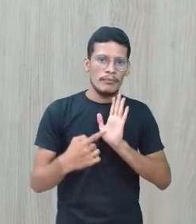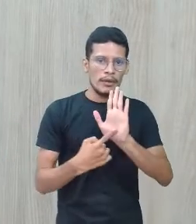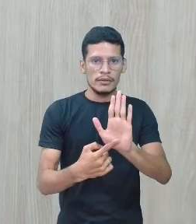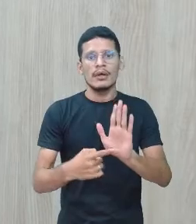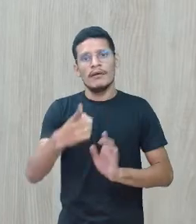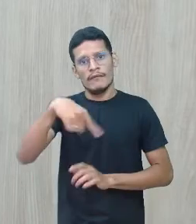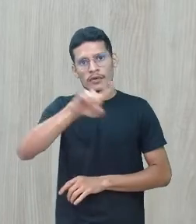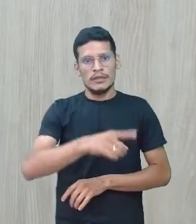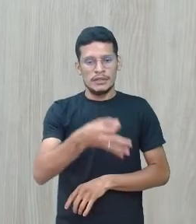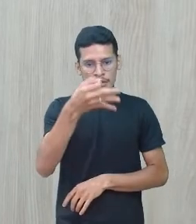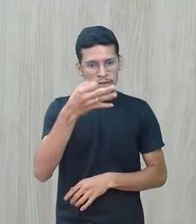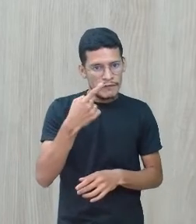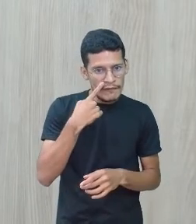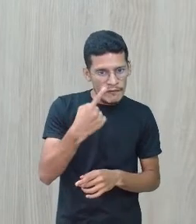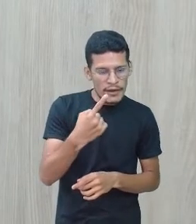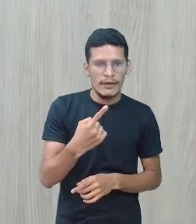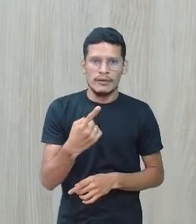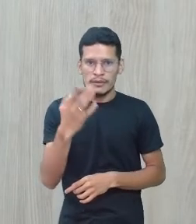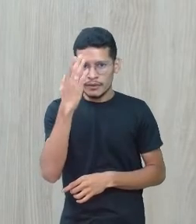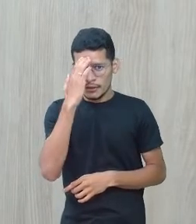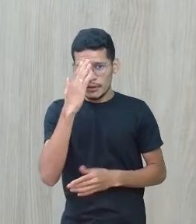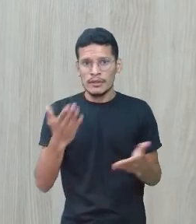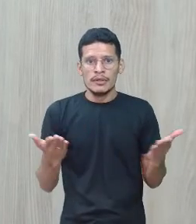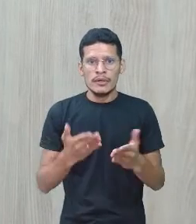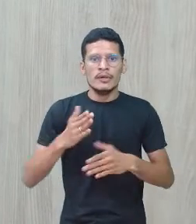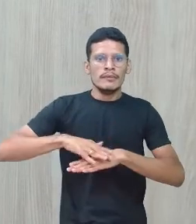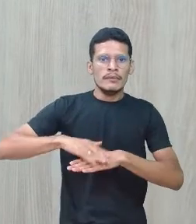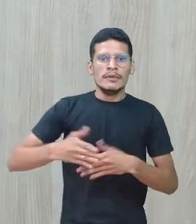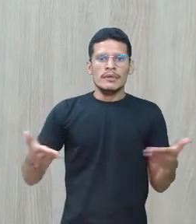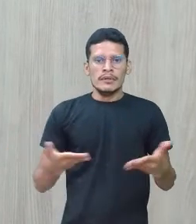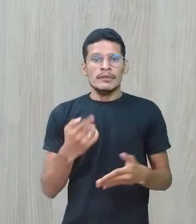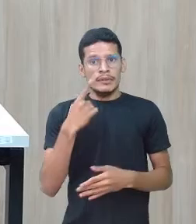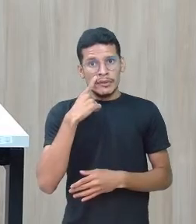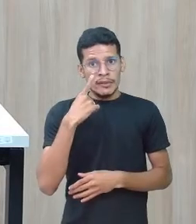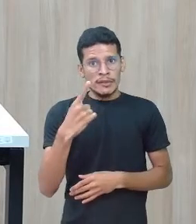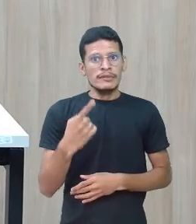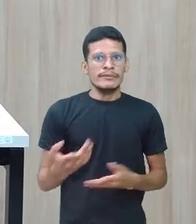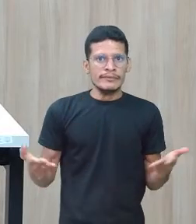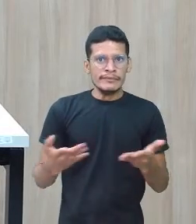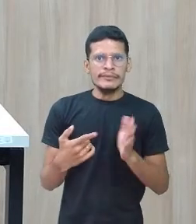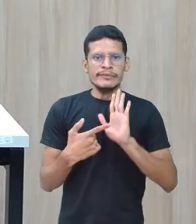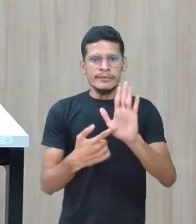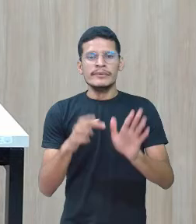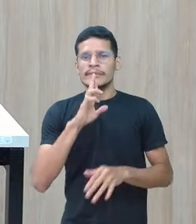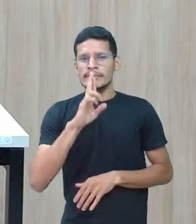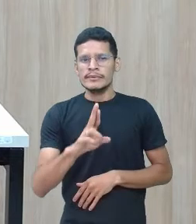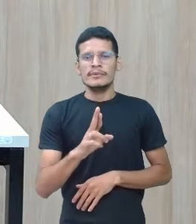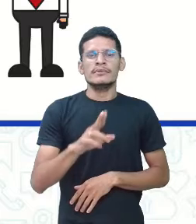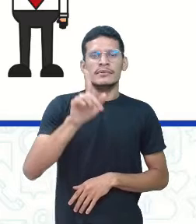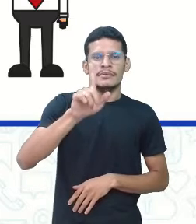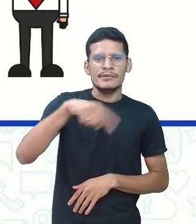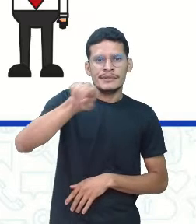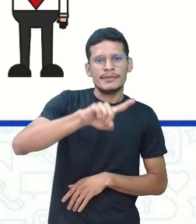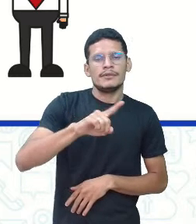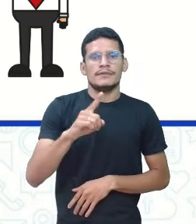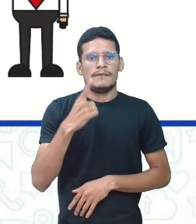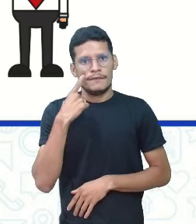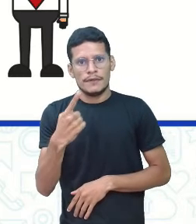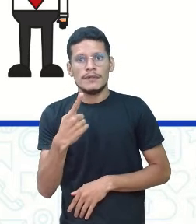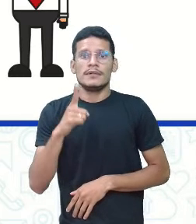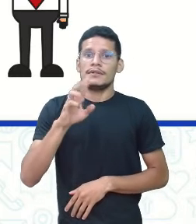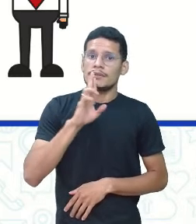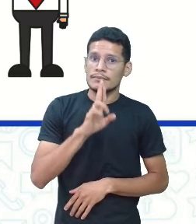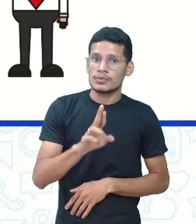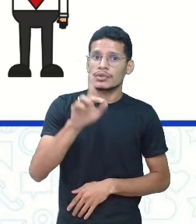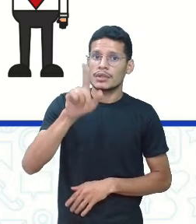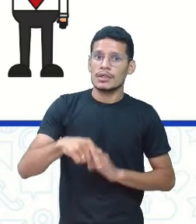irão confirmar. Né? E agora vem o grande momento. Aí estou colocando aqui as respostas para vocês. Então, a